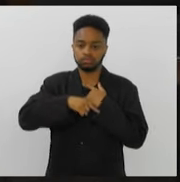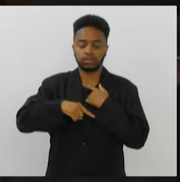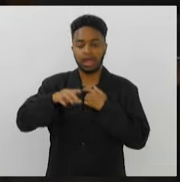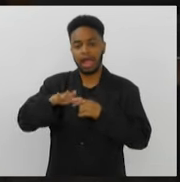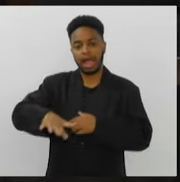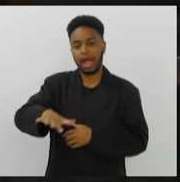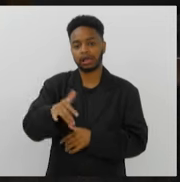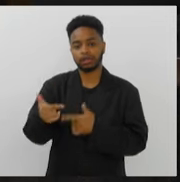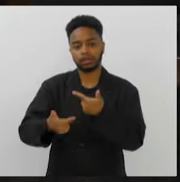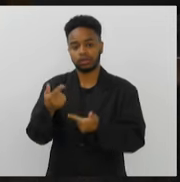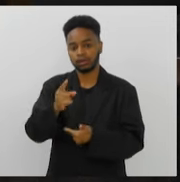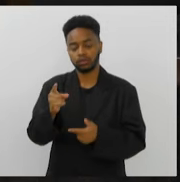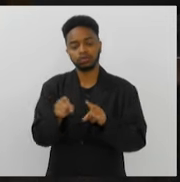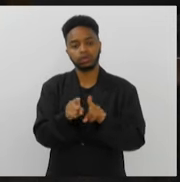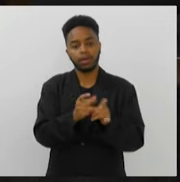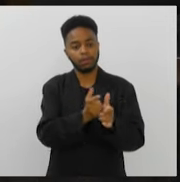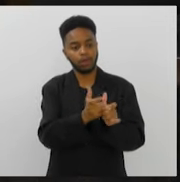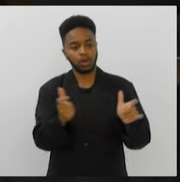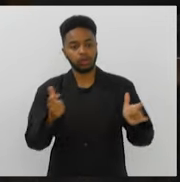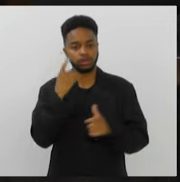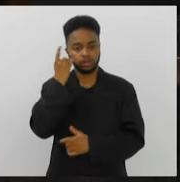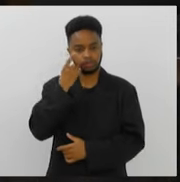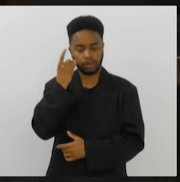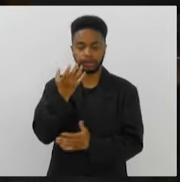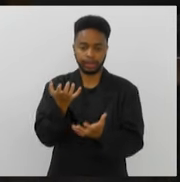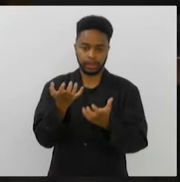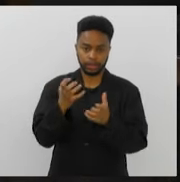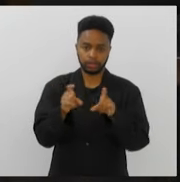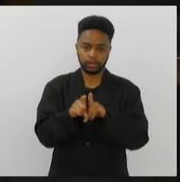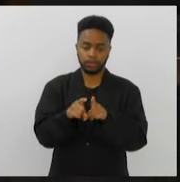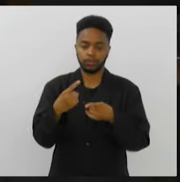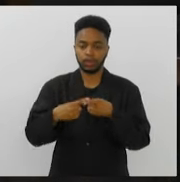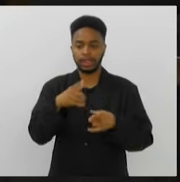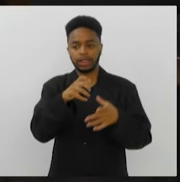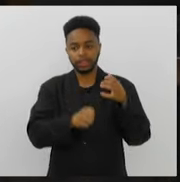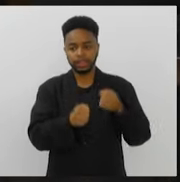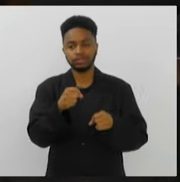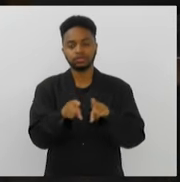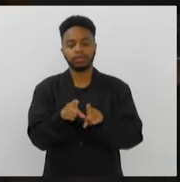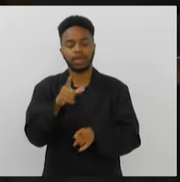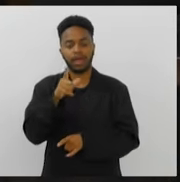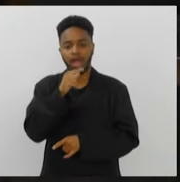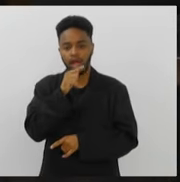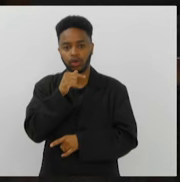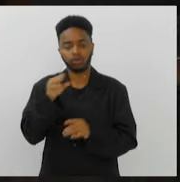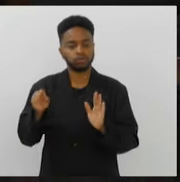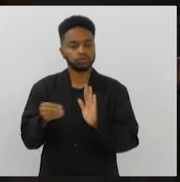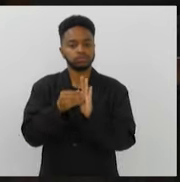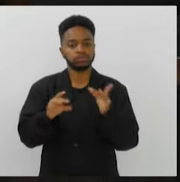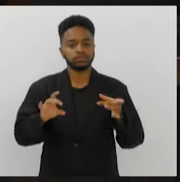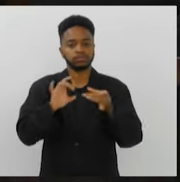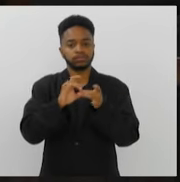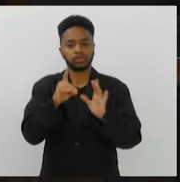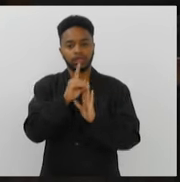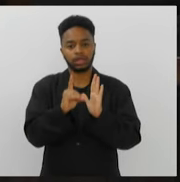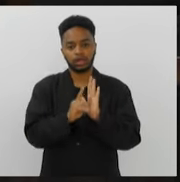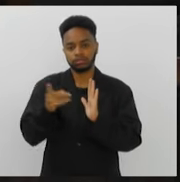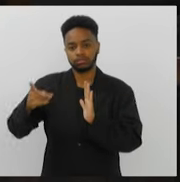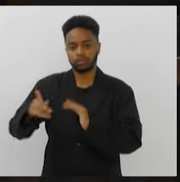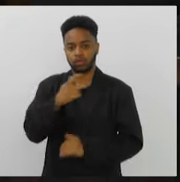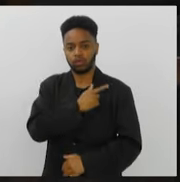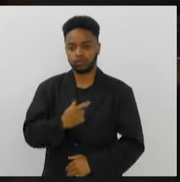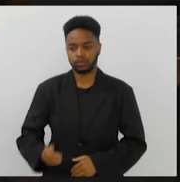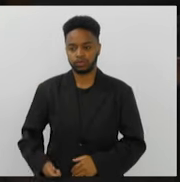dos colegas, de que tanto o leite quanto a água seja contemplado nesse decreto do governador. Mas, por